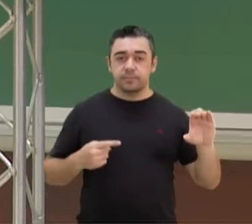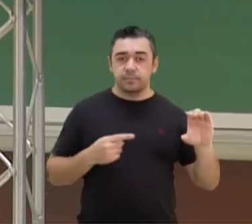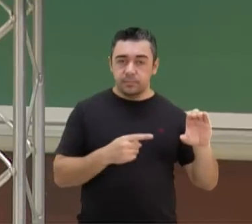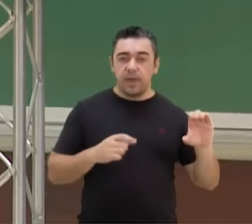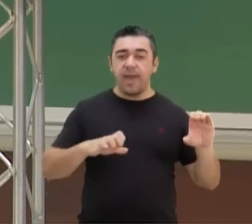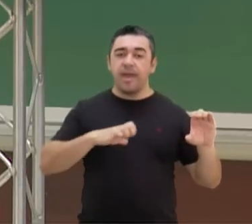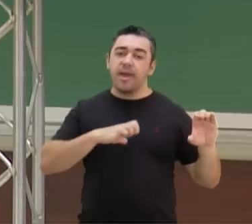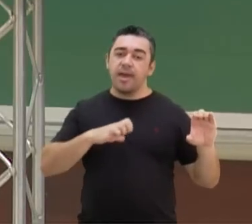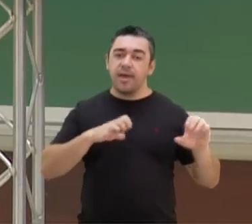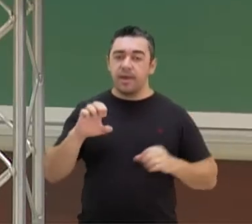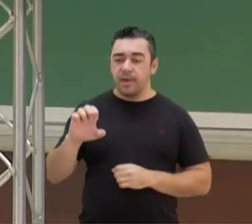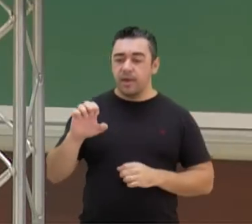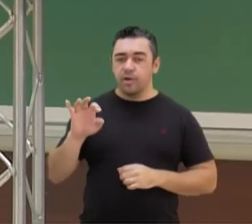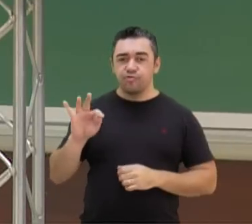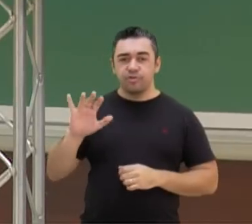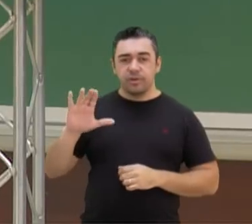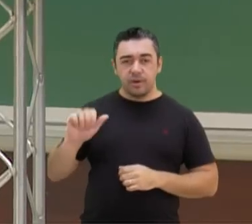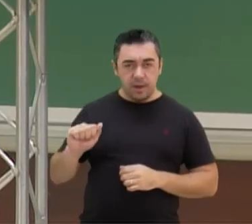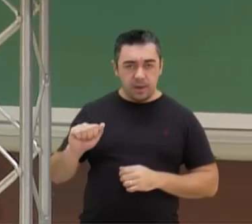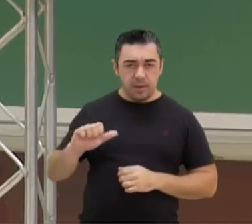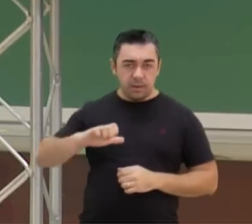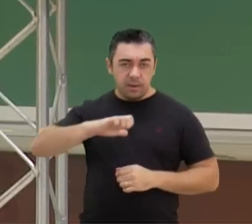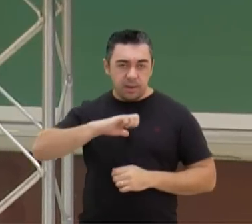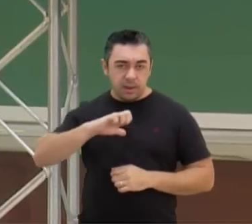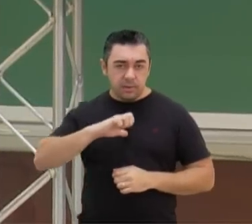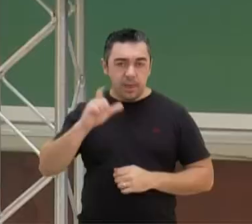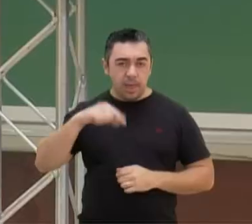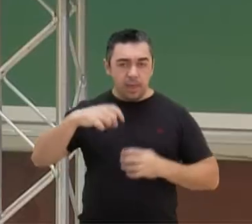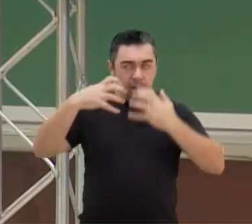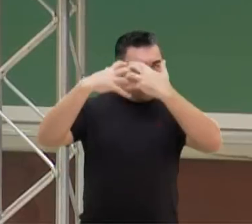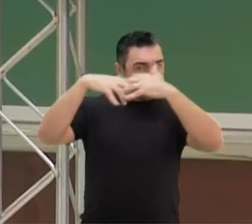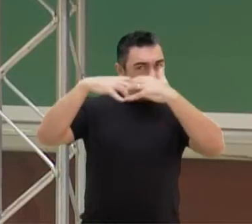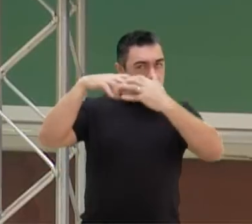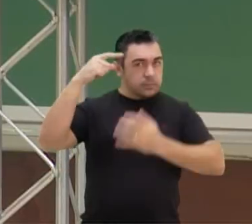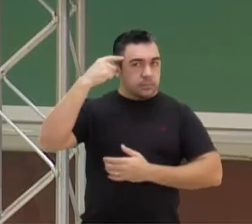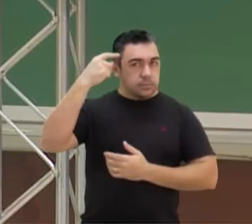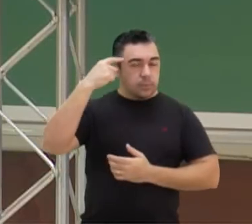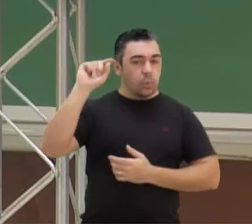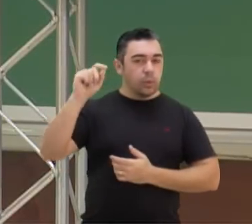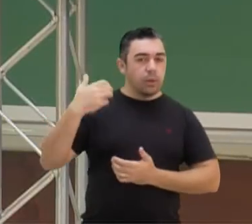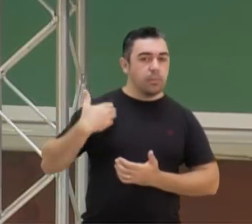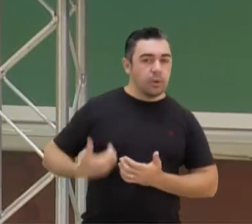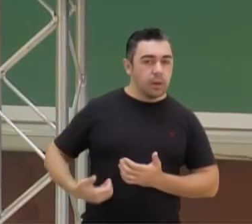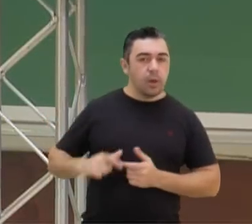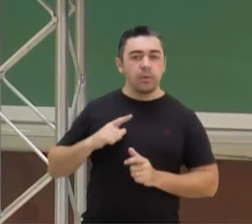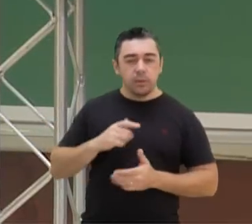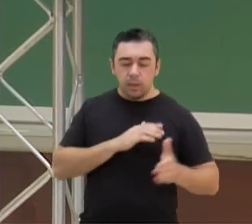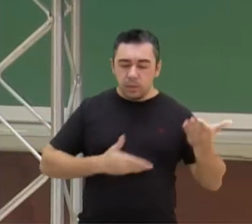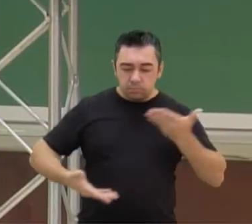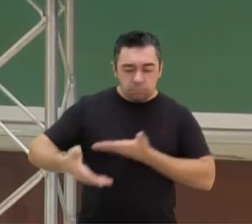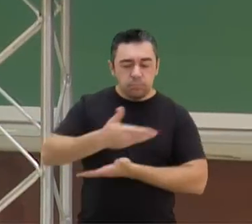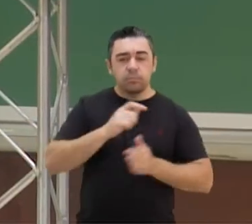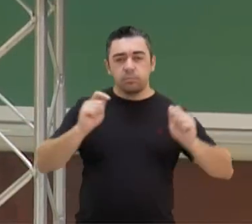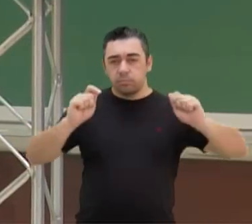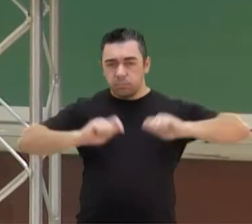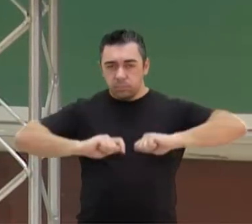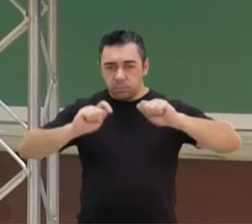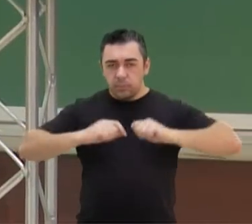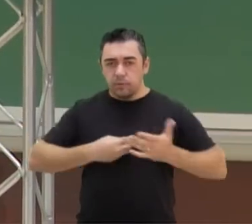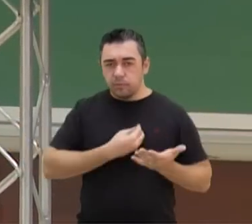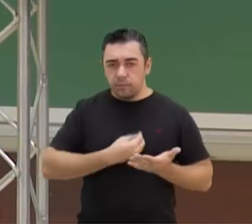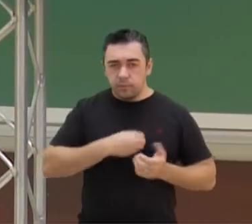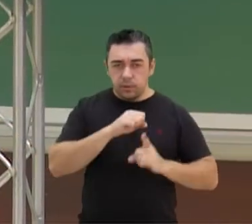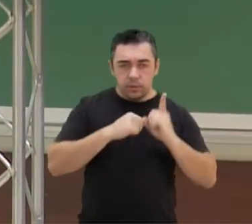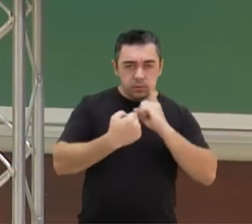a letra C. A ética é uma reflexão consciente sobre os valores morais e existe para que haja uma possibilidade de